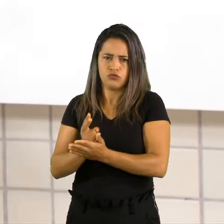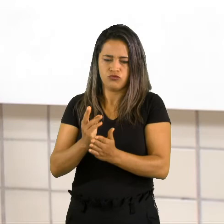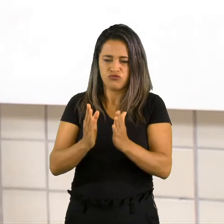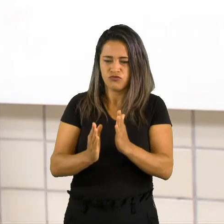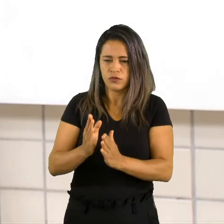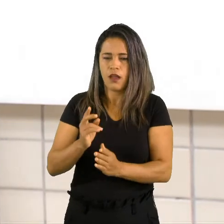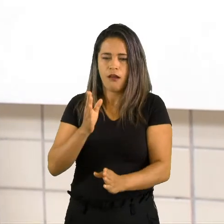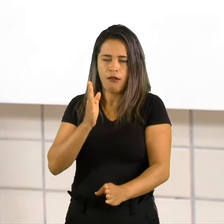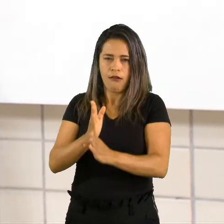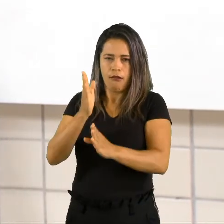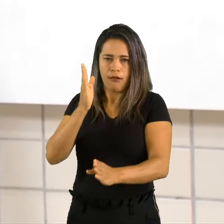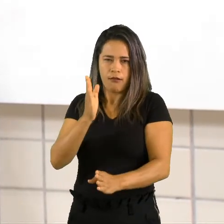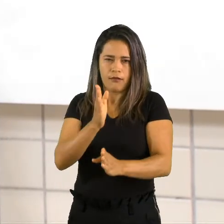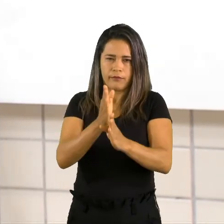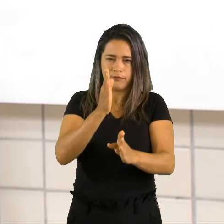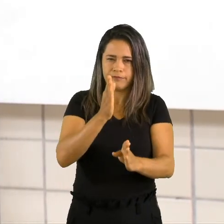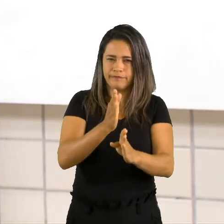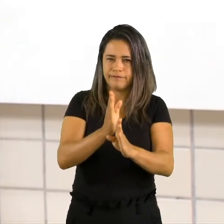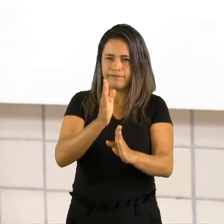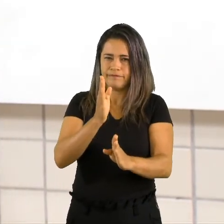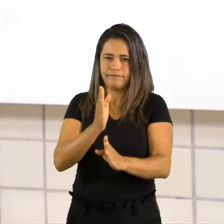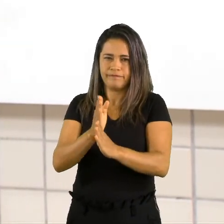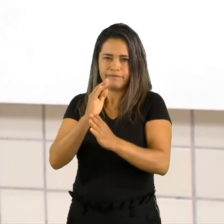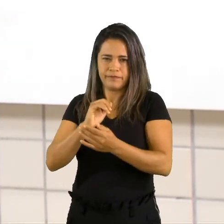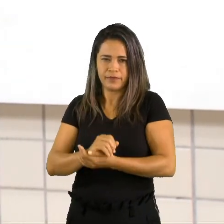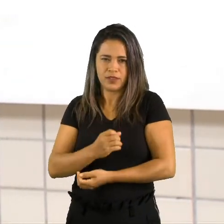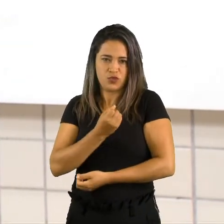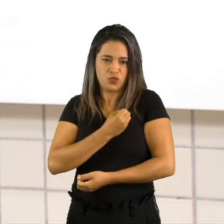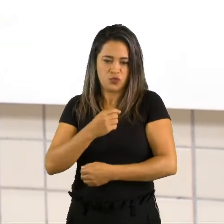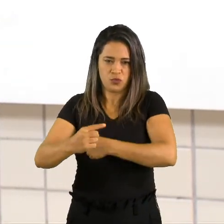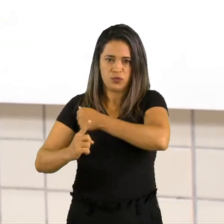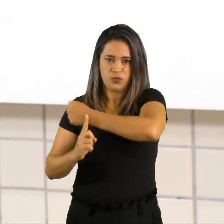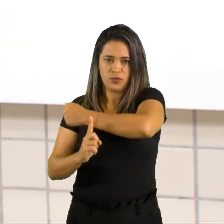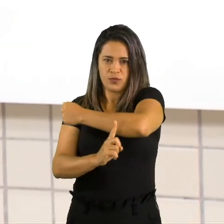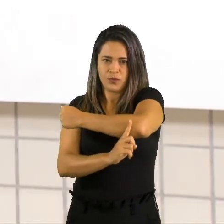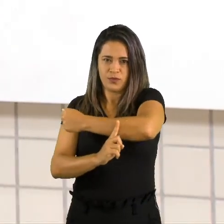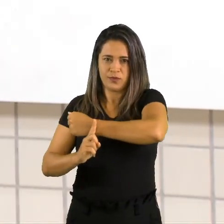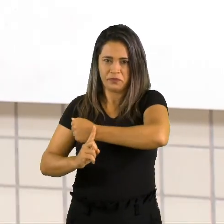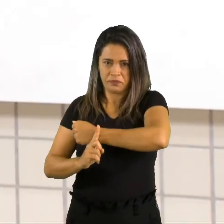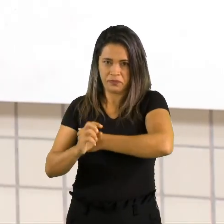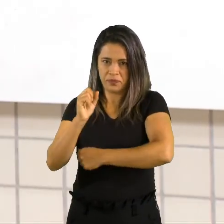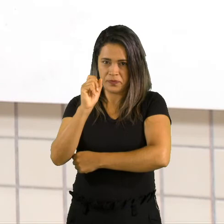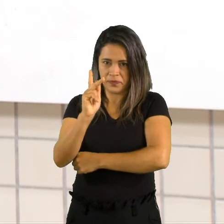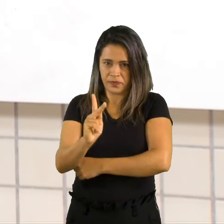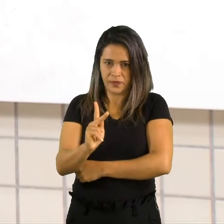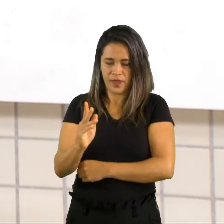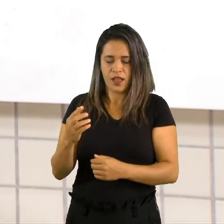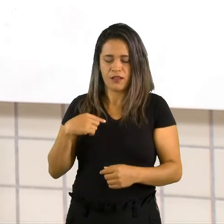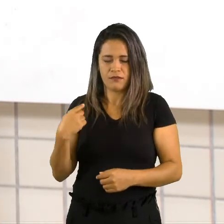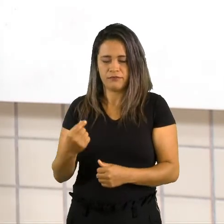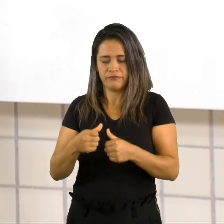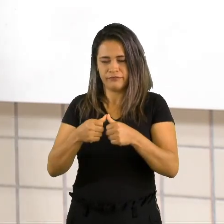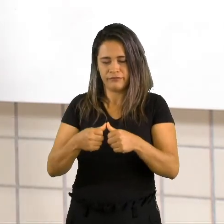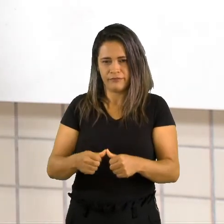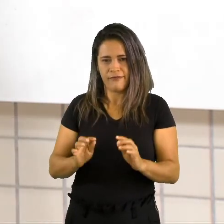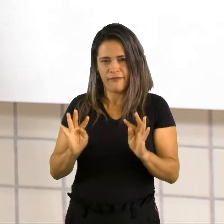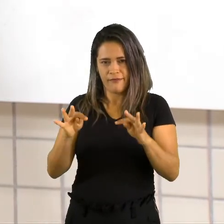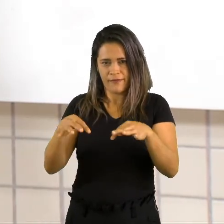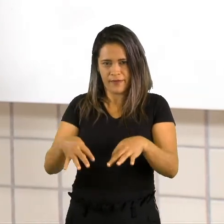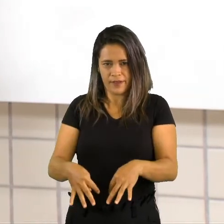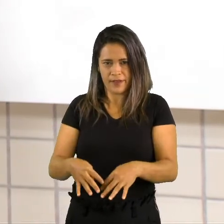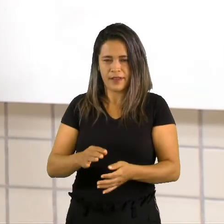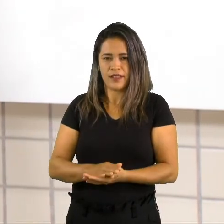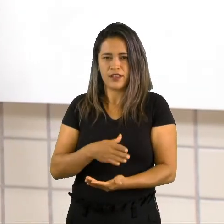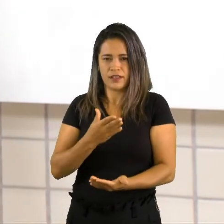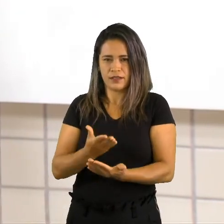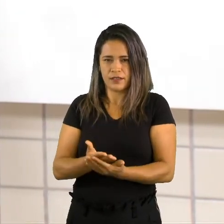vou descobrindo aonde eu vou localizar esse número na reta. Ok, pessoal? Nós vamos ficando por aqui, tá? Na nossa